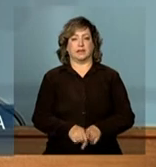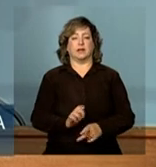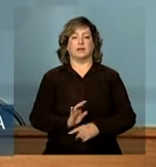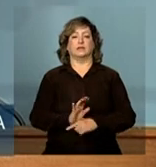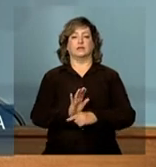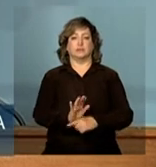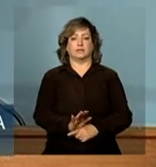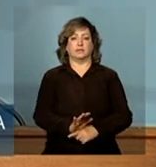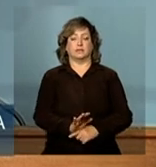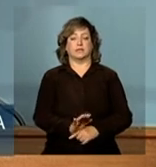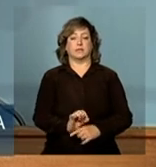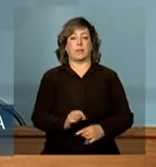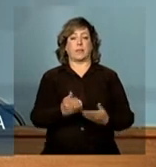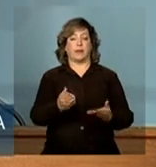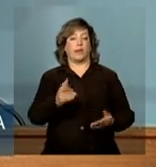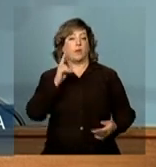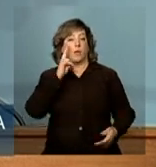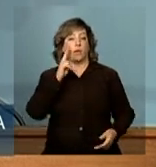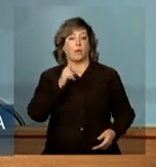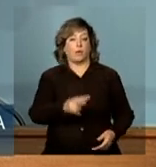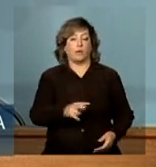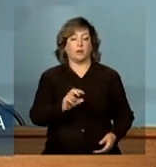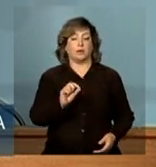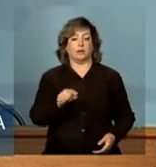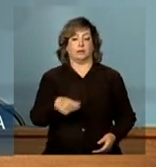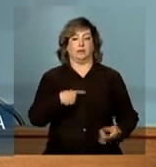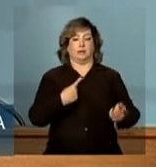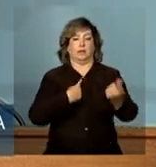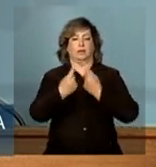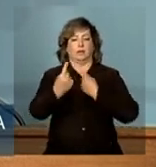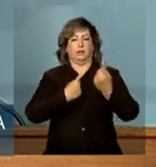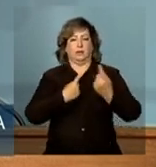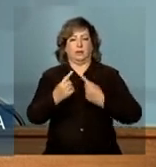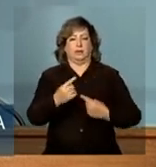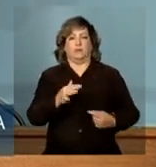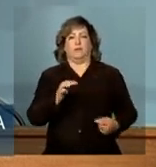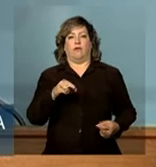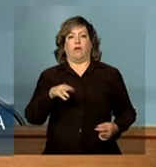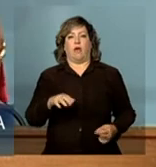permite que você olhe o transporte de uma forma